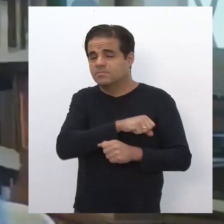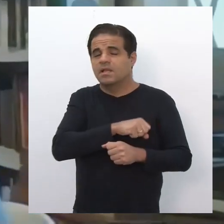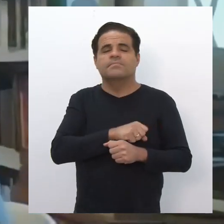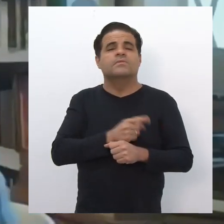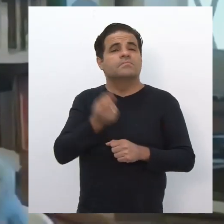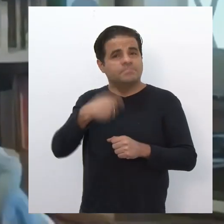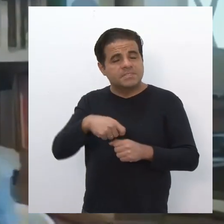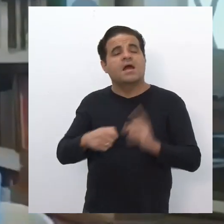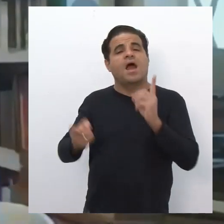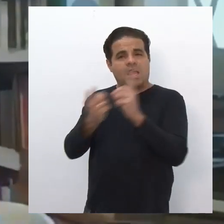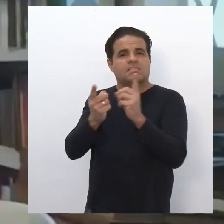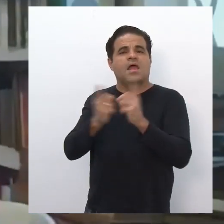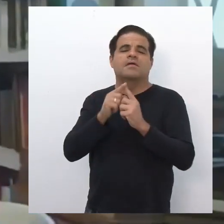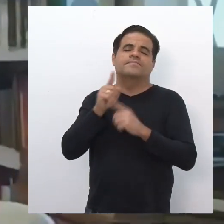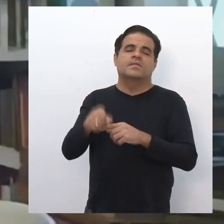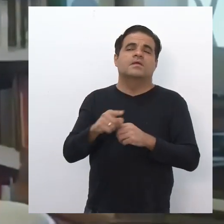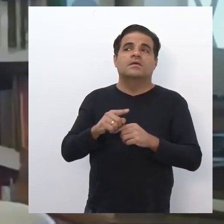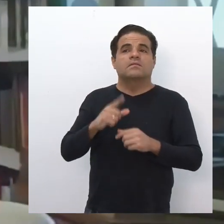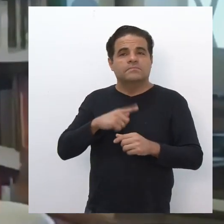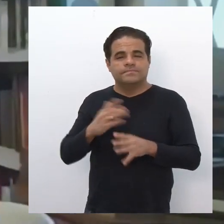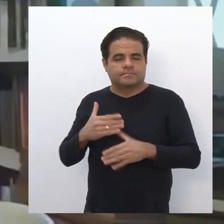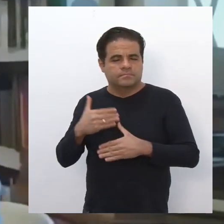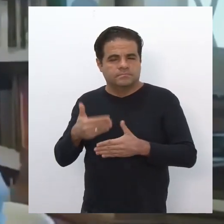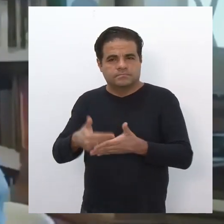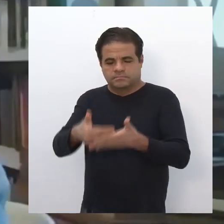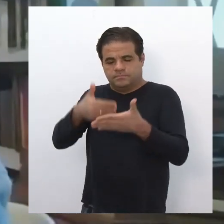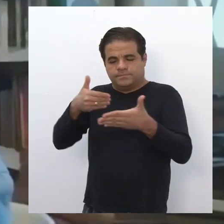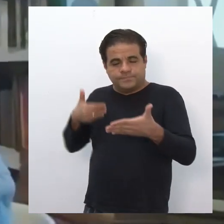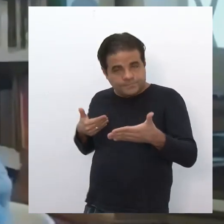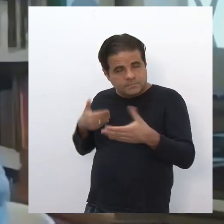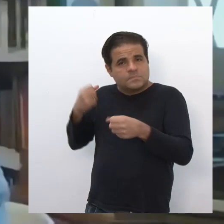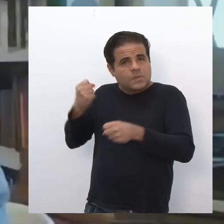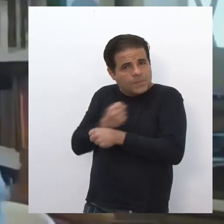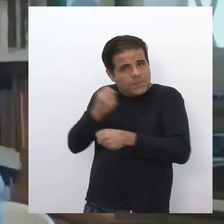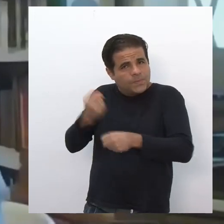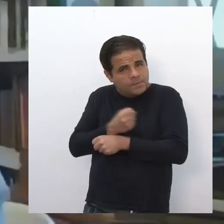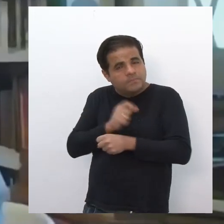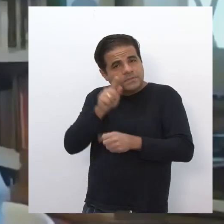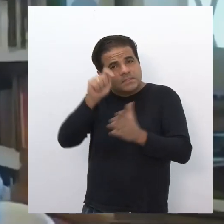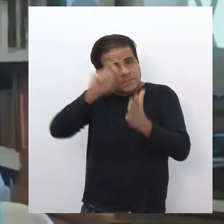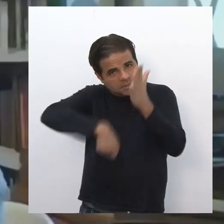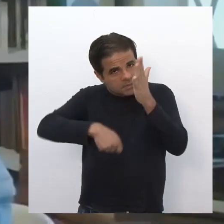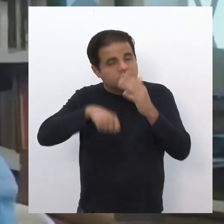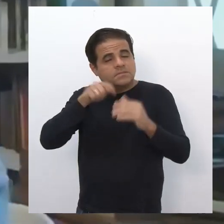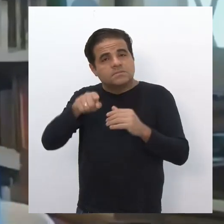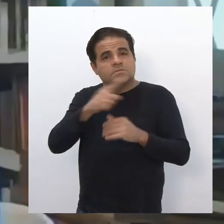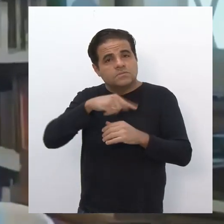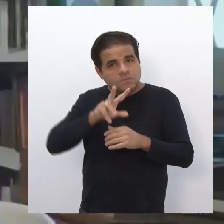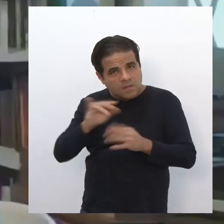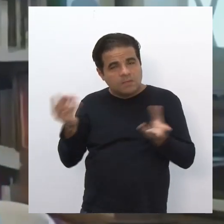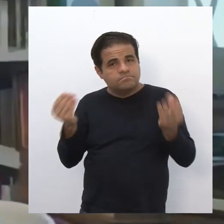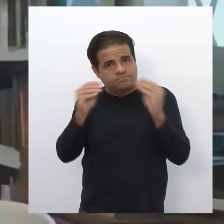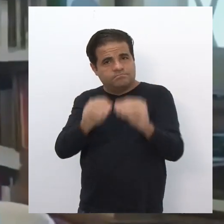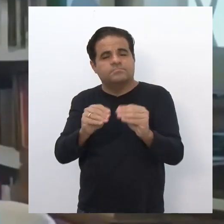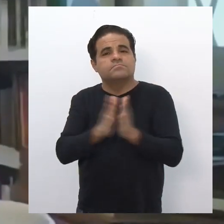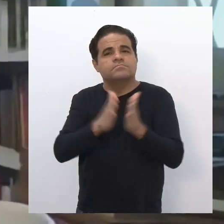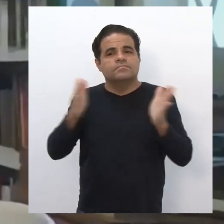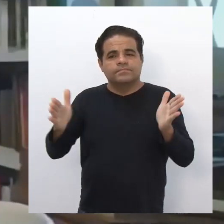gente tem que atender. Então, há toda uma construção. Você vai se inscrever, né? Nós vamos colocar aí no